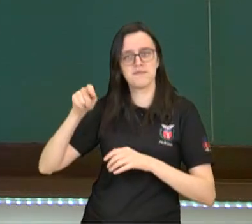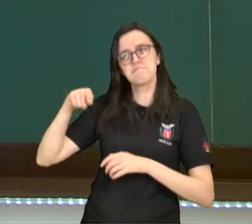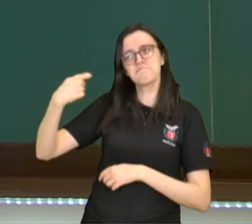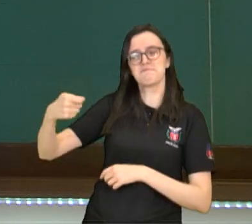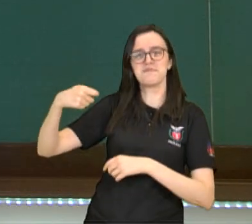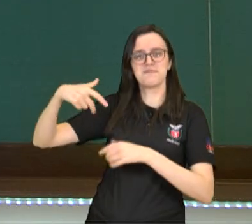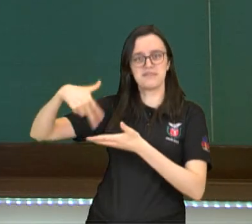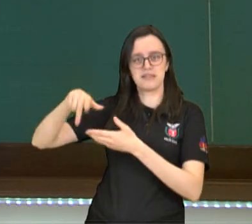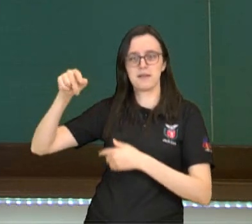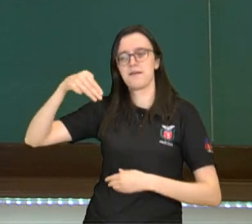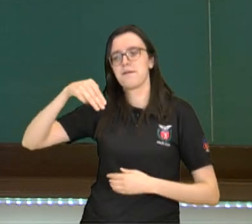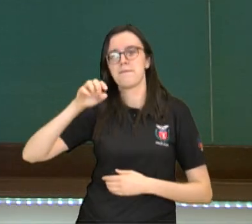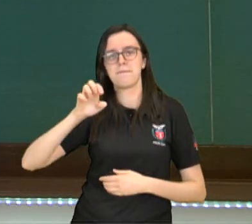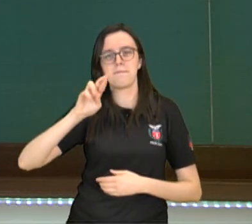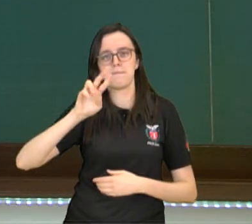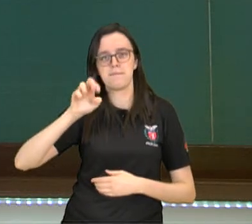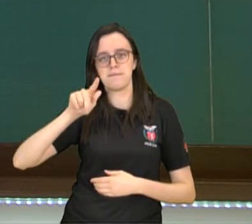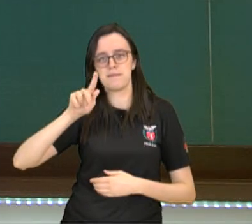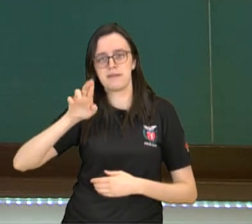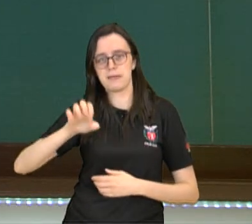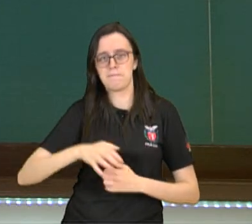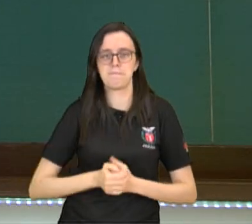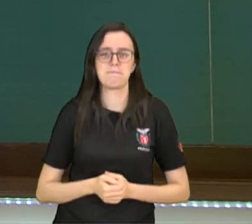dança, enquanto ritmo.